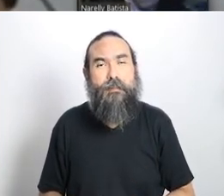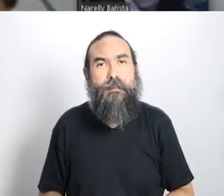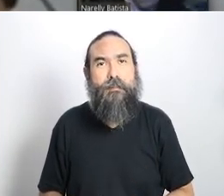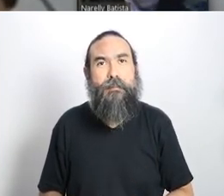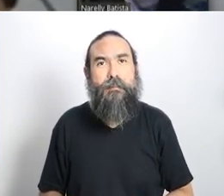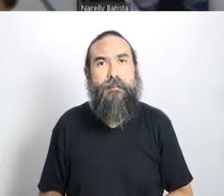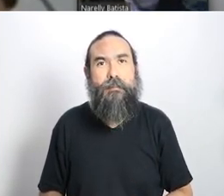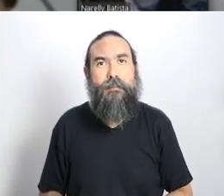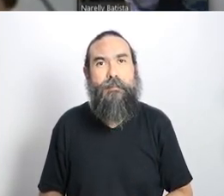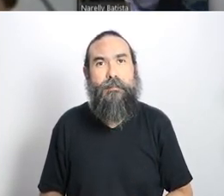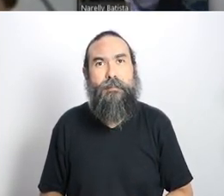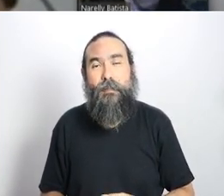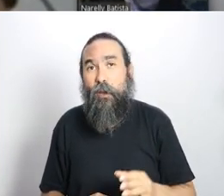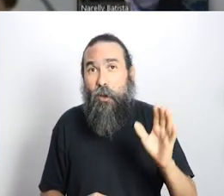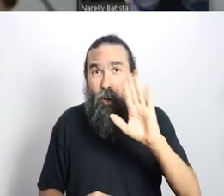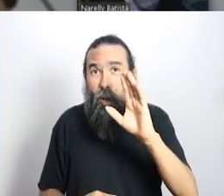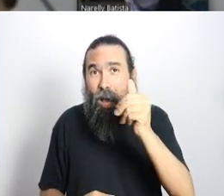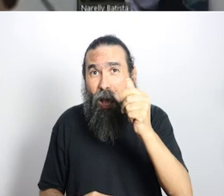despedir.